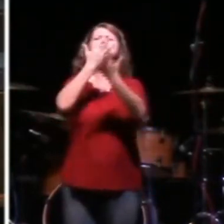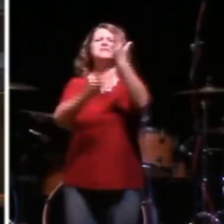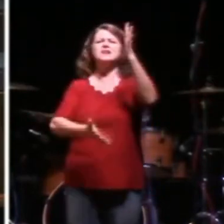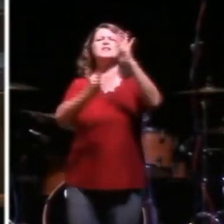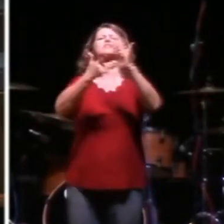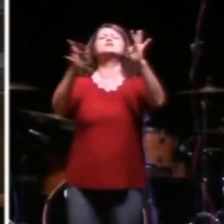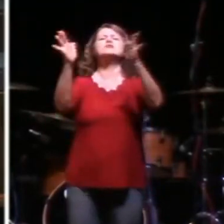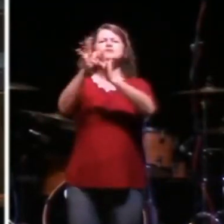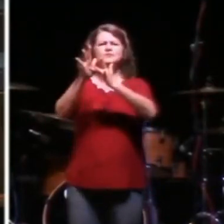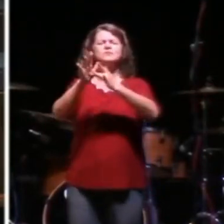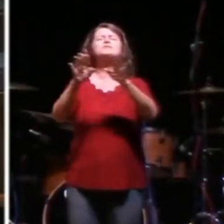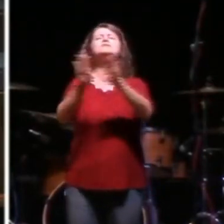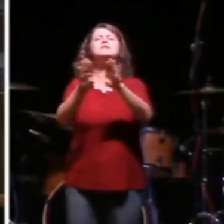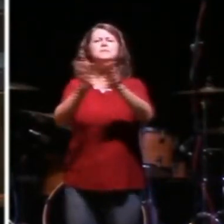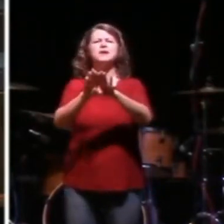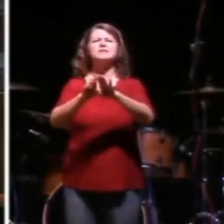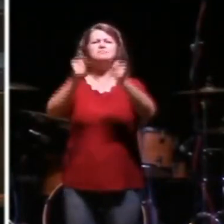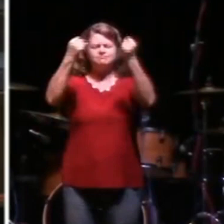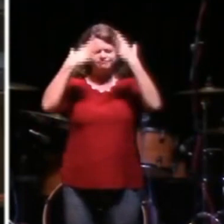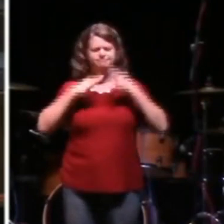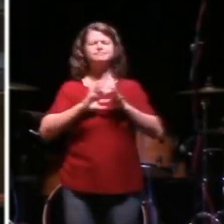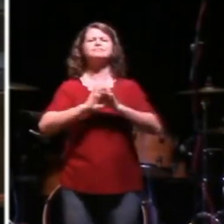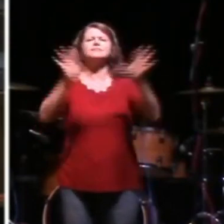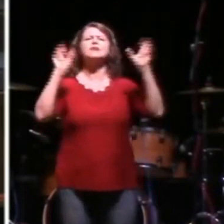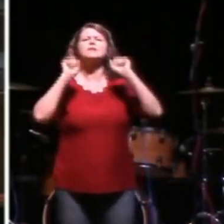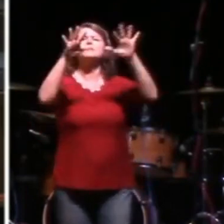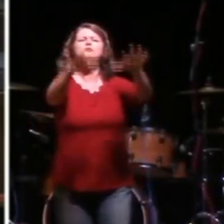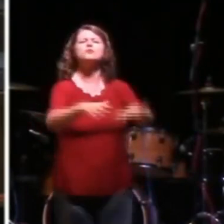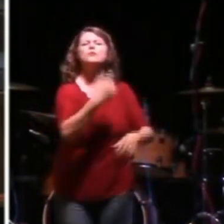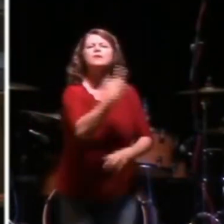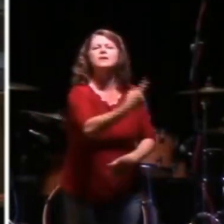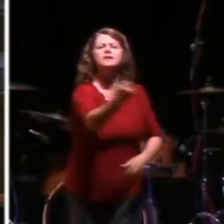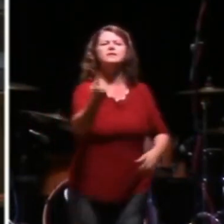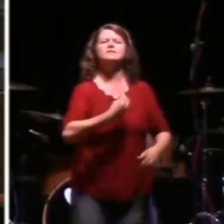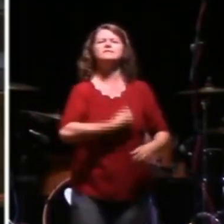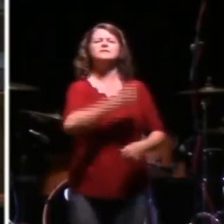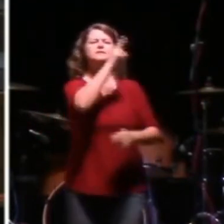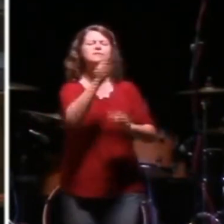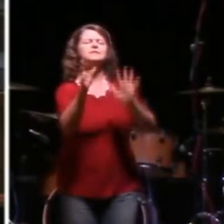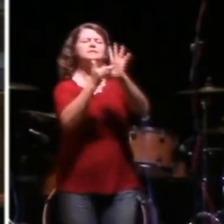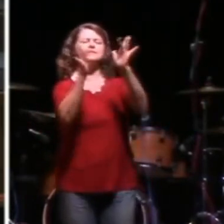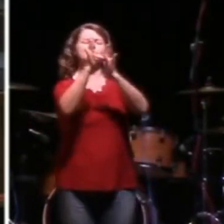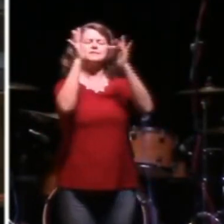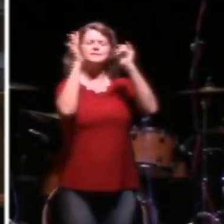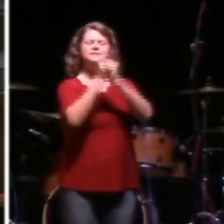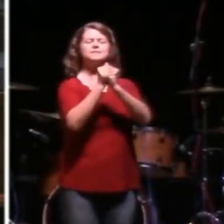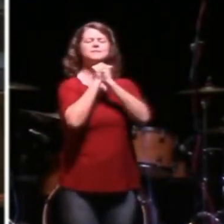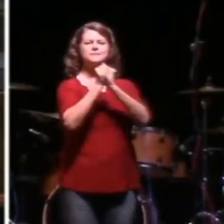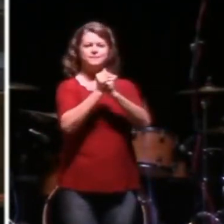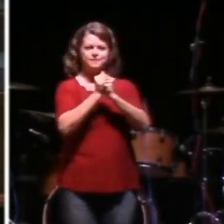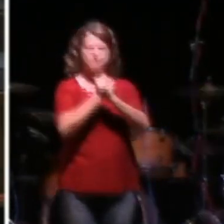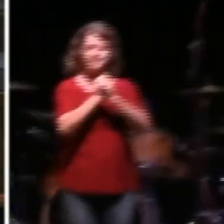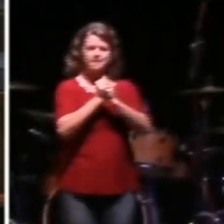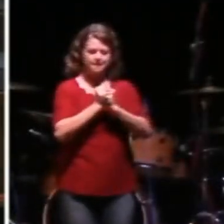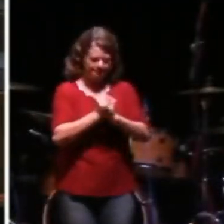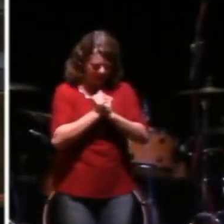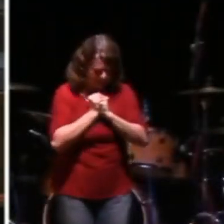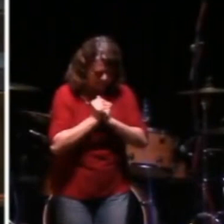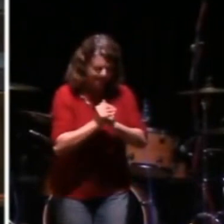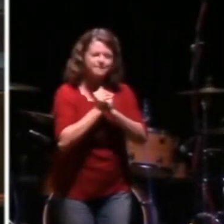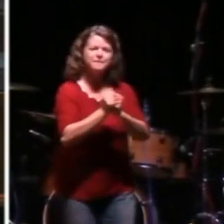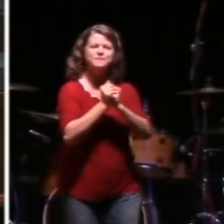para um lugar que mana leite e mel abençoe cada vida assim em nome de jesus amém amém